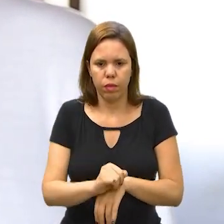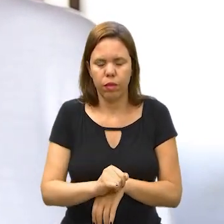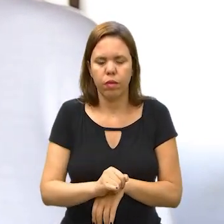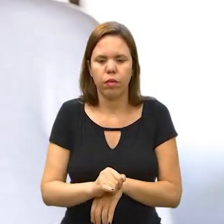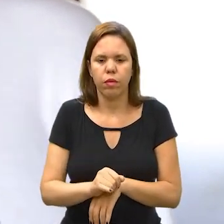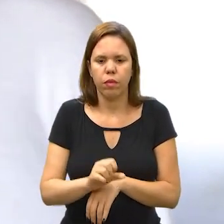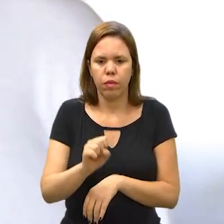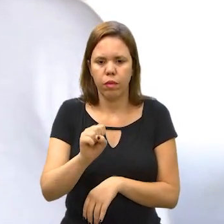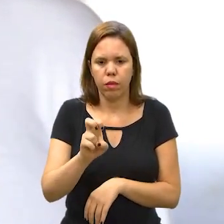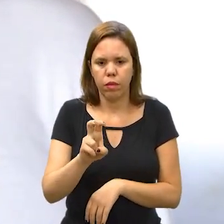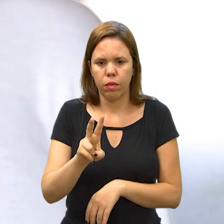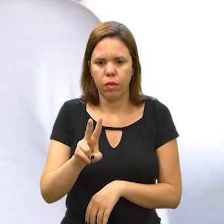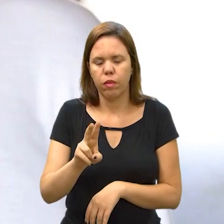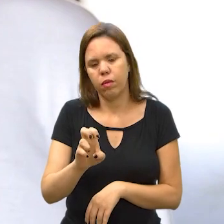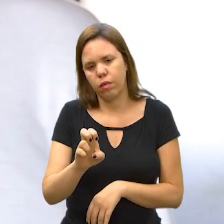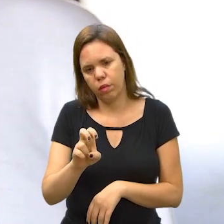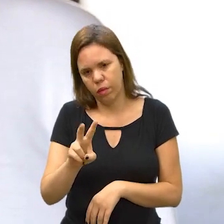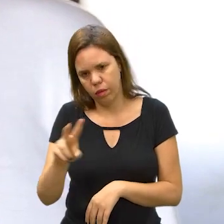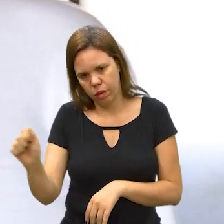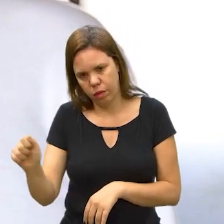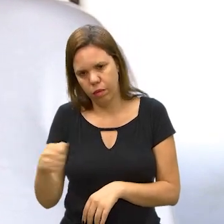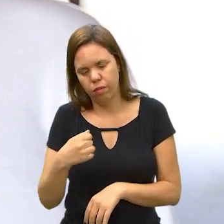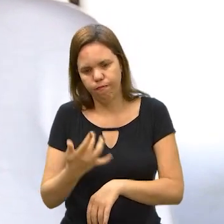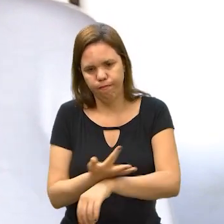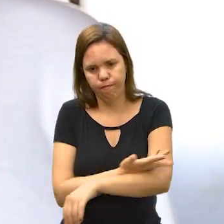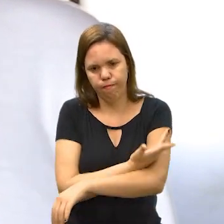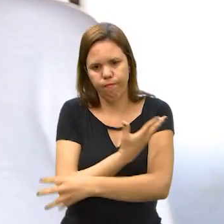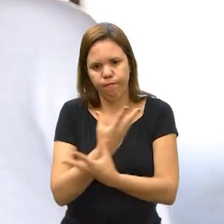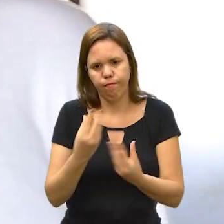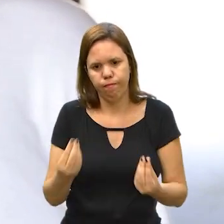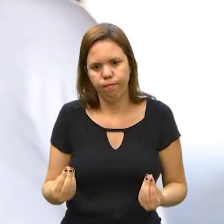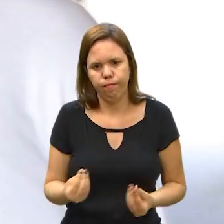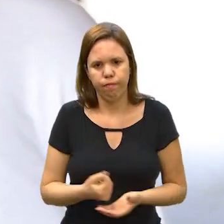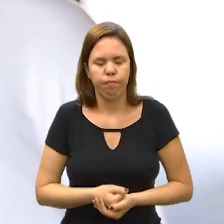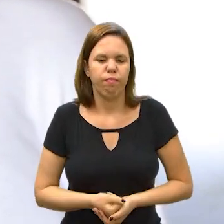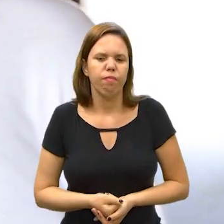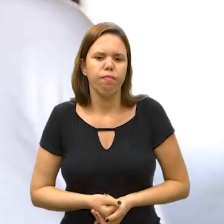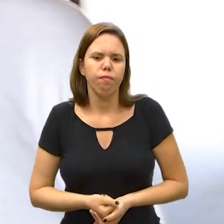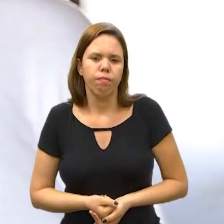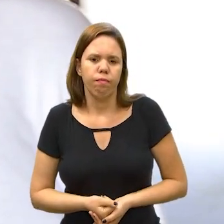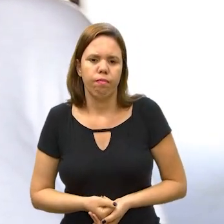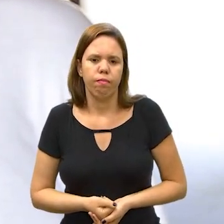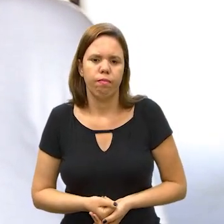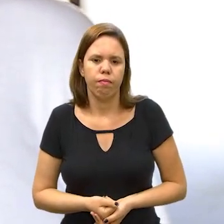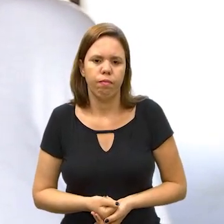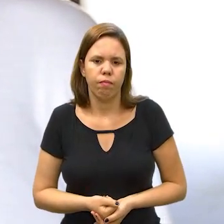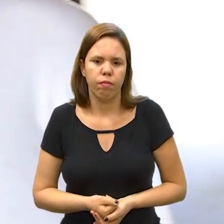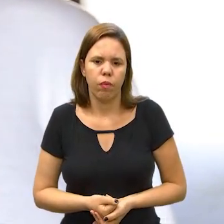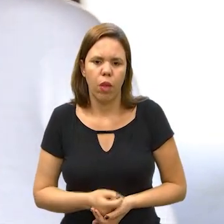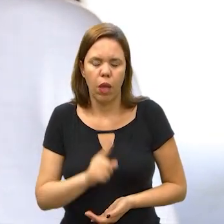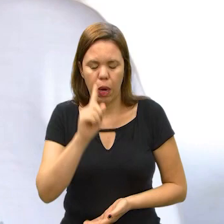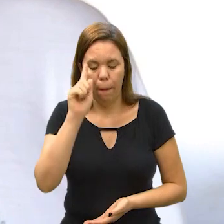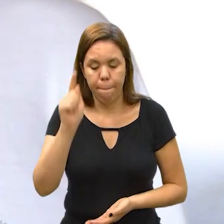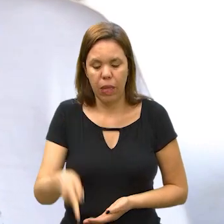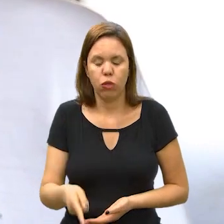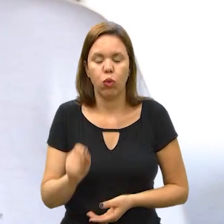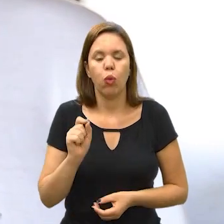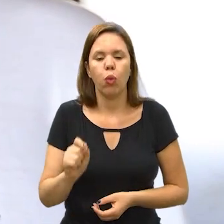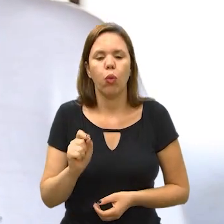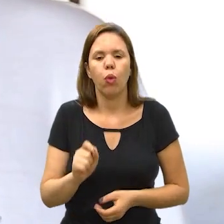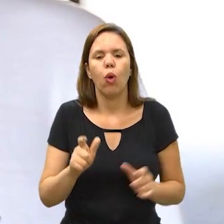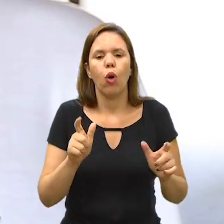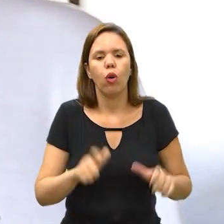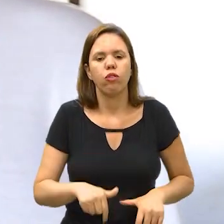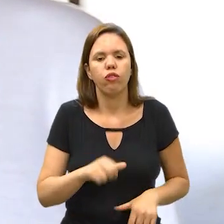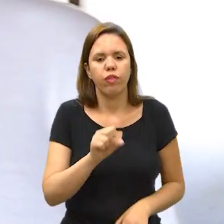Seva. E ele se emocionou demais. E ele passou uma ordem, aonde